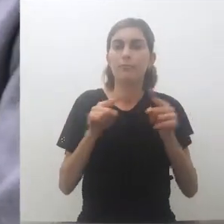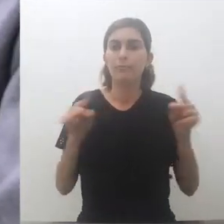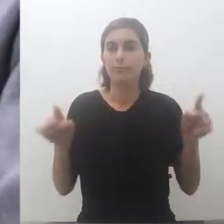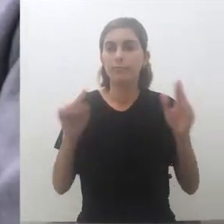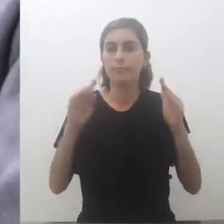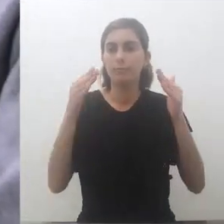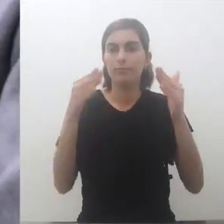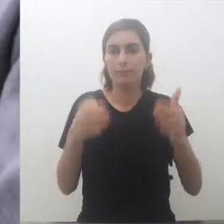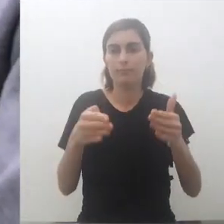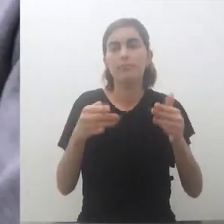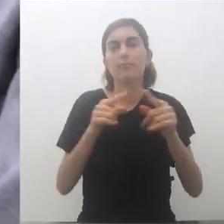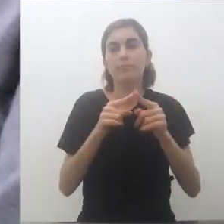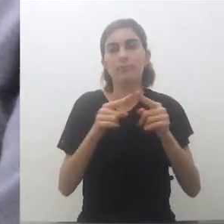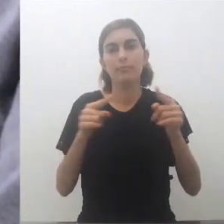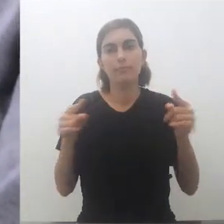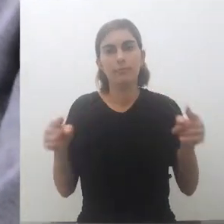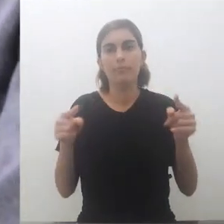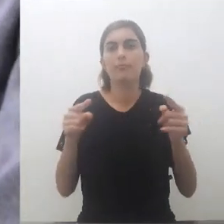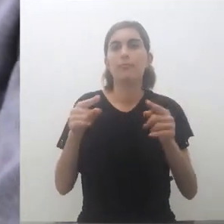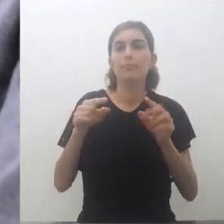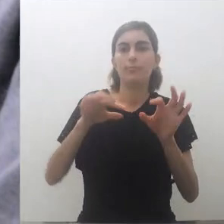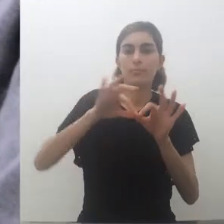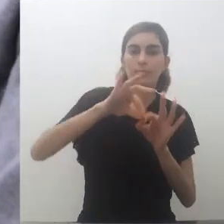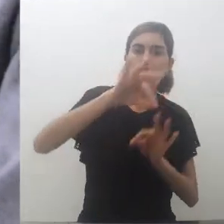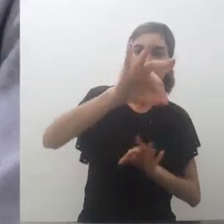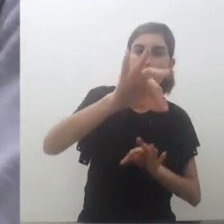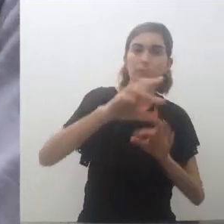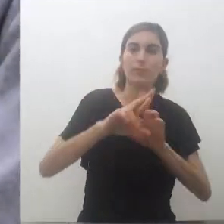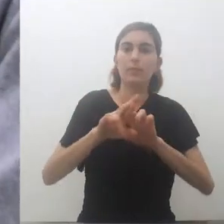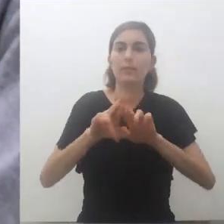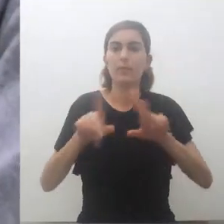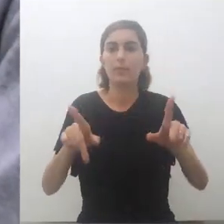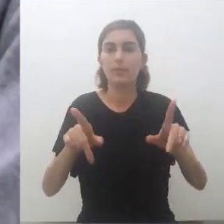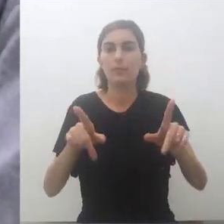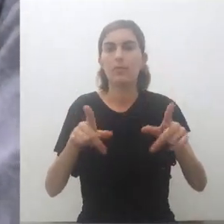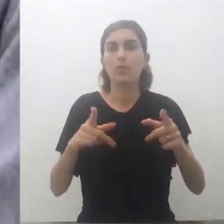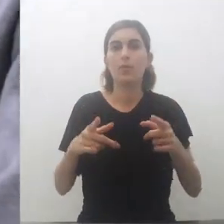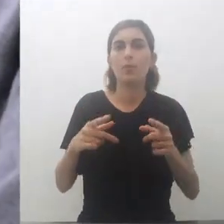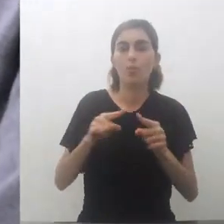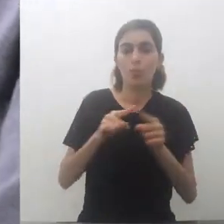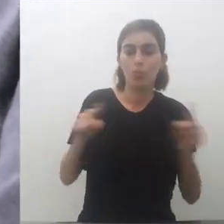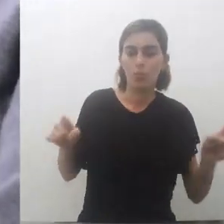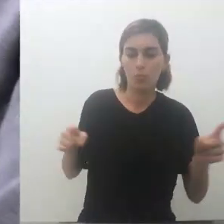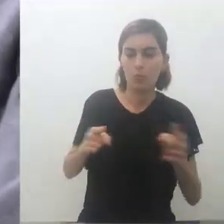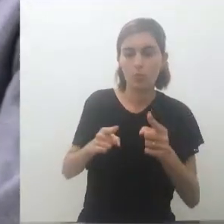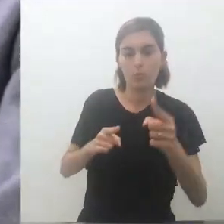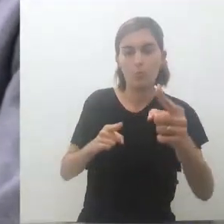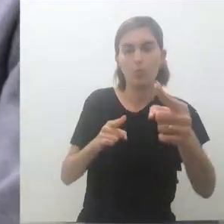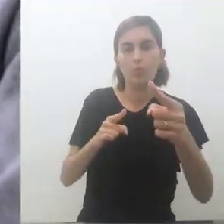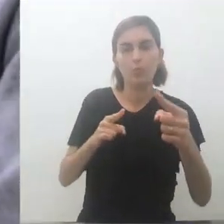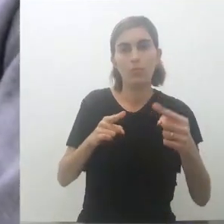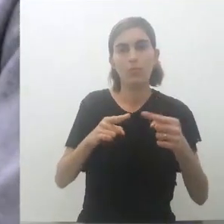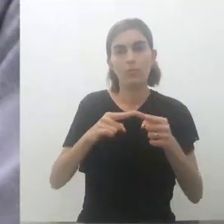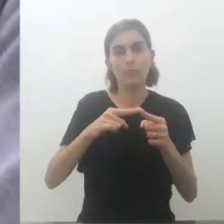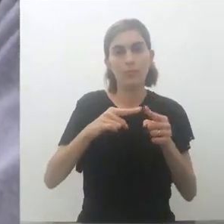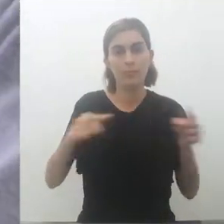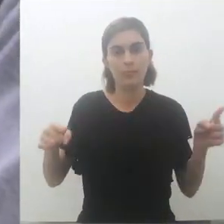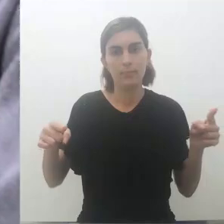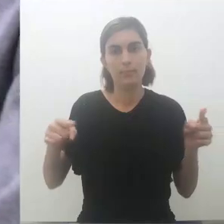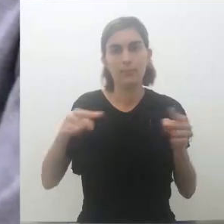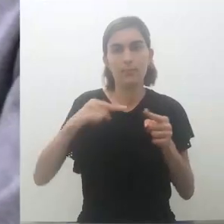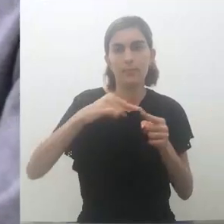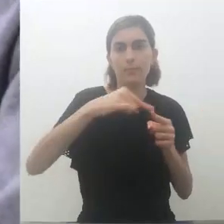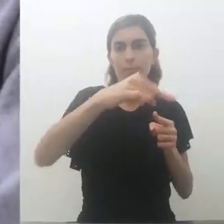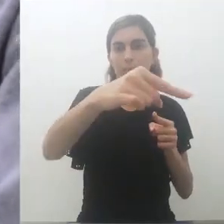direcionais, de planos diferentes, que se cortam, que se cruzam entre si. Então, a gente tem o arranjo visual